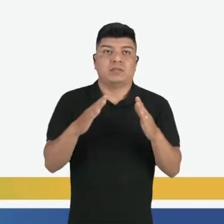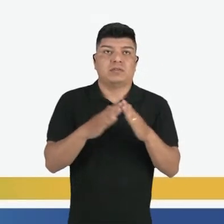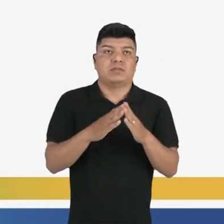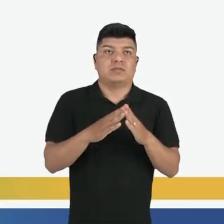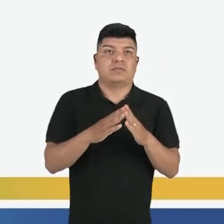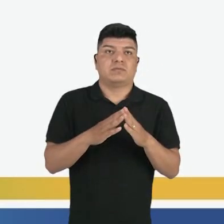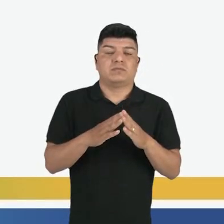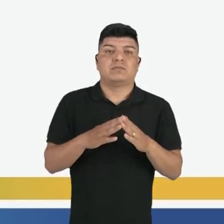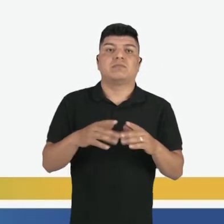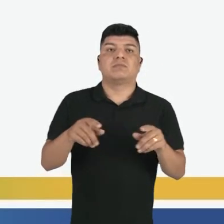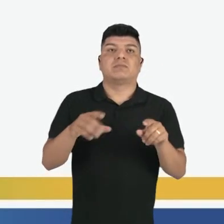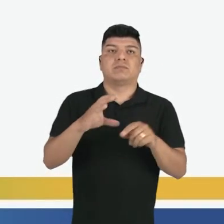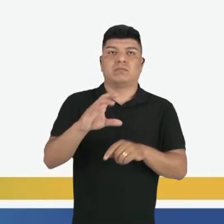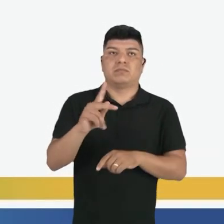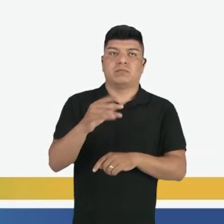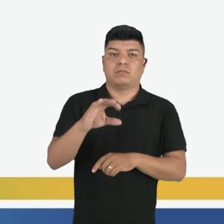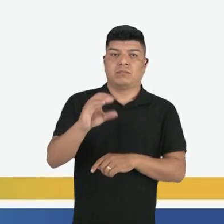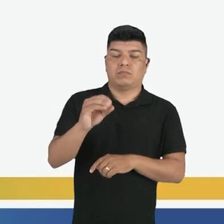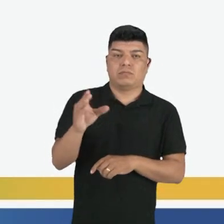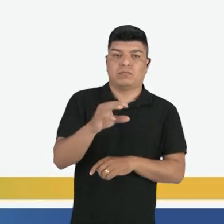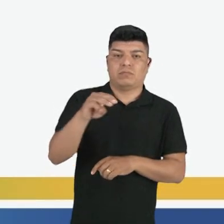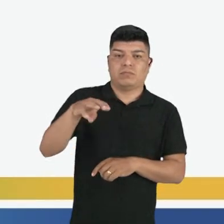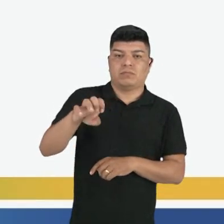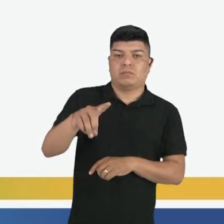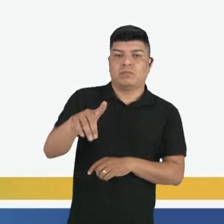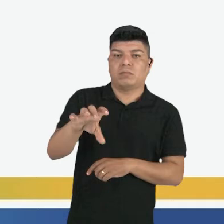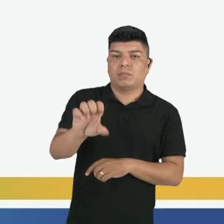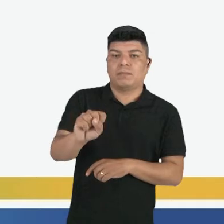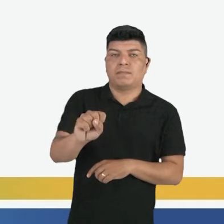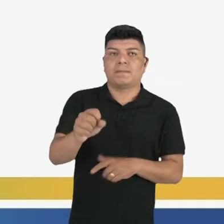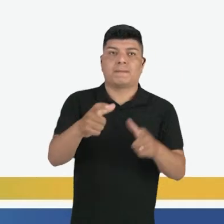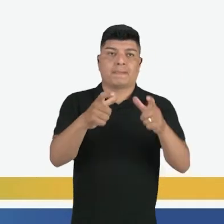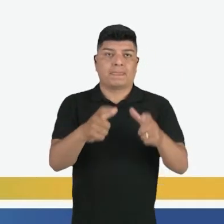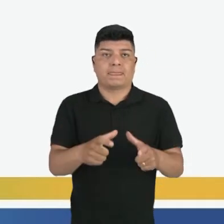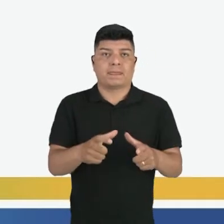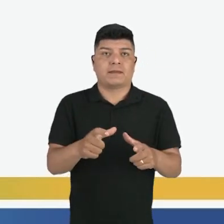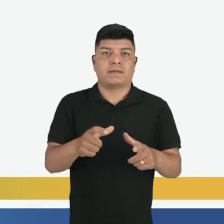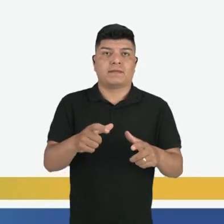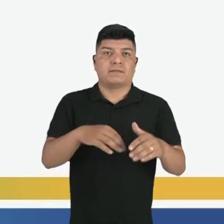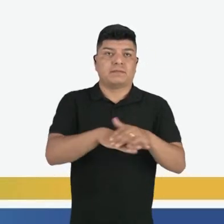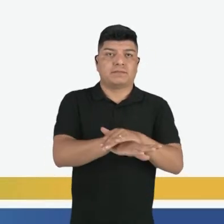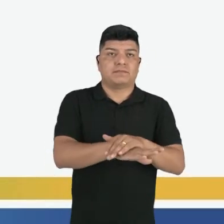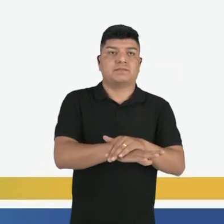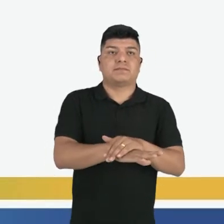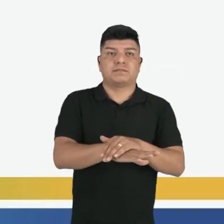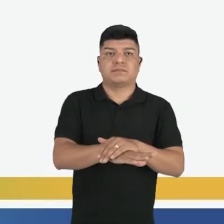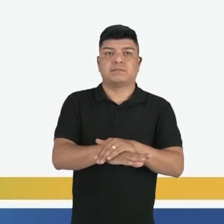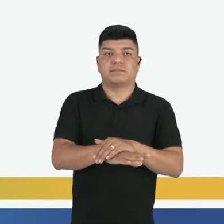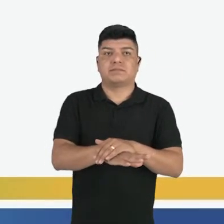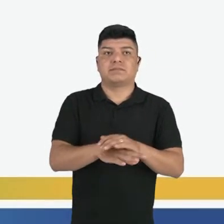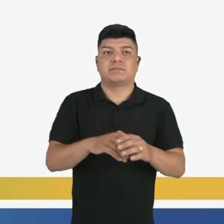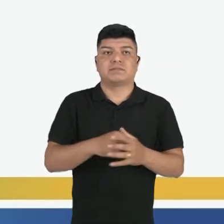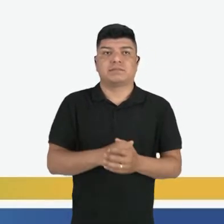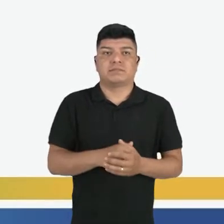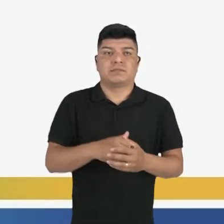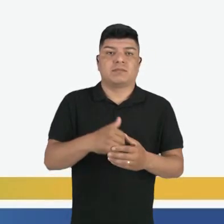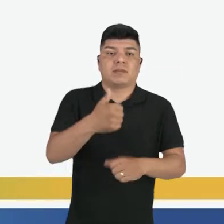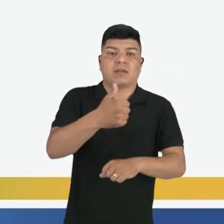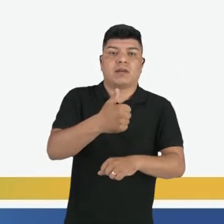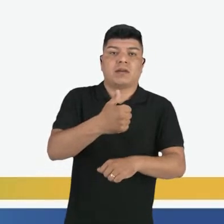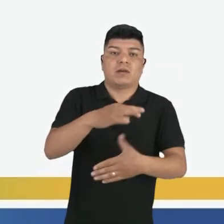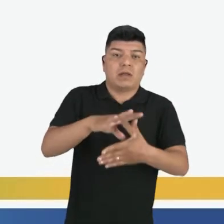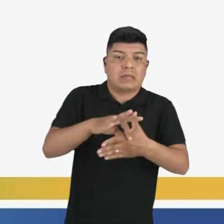desse patrimônio material. Seu acervo, ali consta o acervo do líder